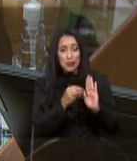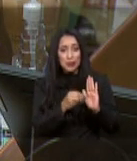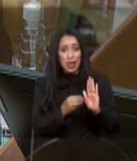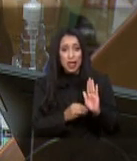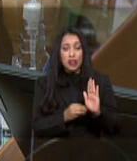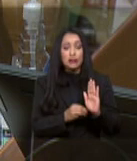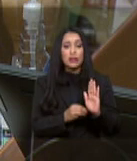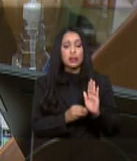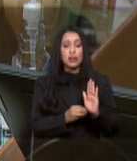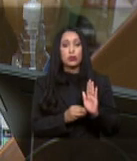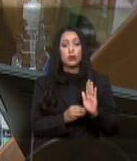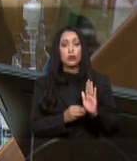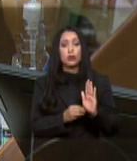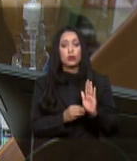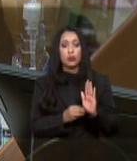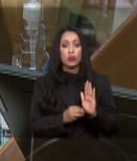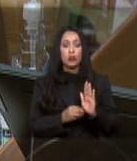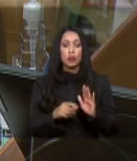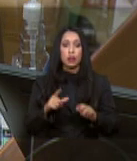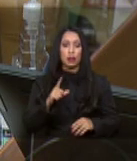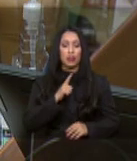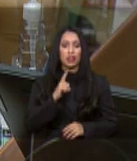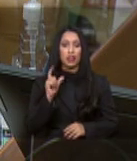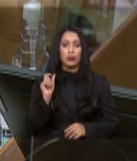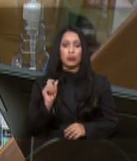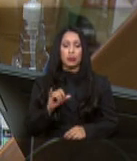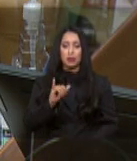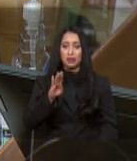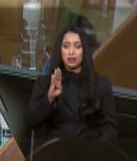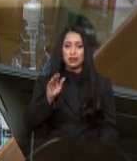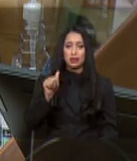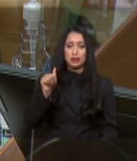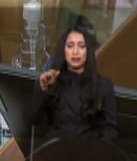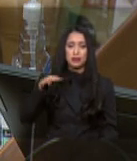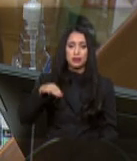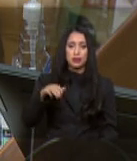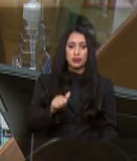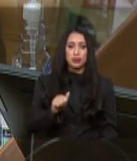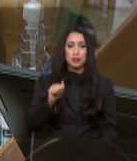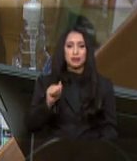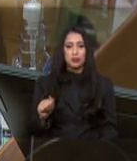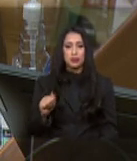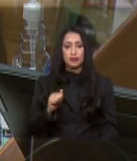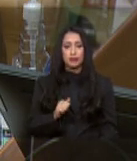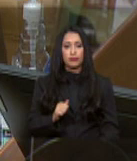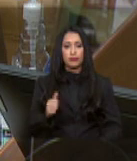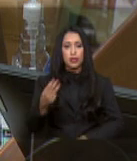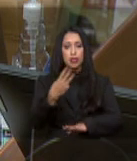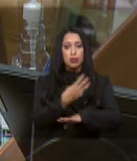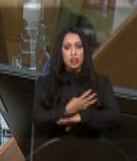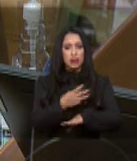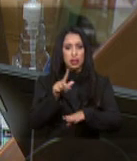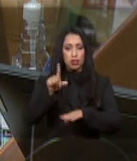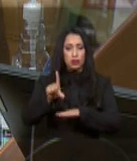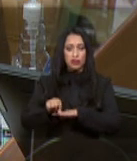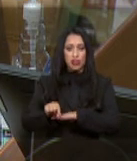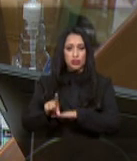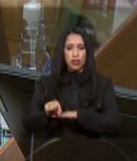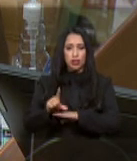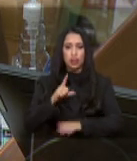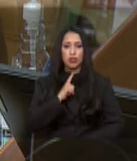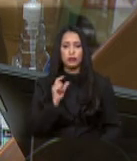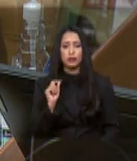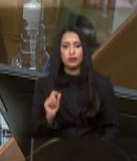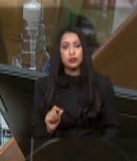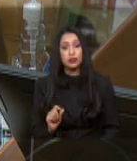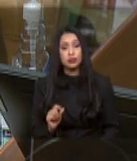o IBAMA de pé como a árvore da floresta mais alta, mas que se destrói por dentro, enfraquecendo,